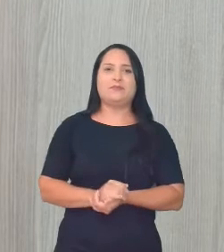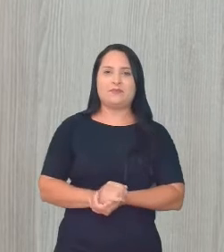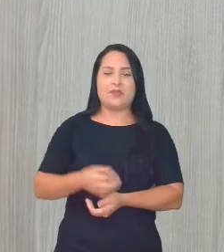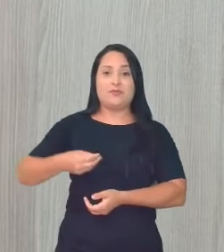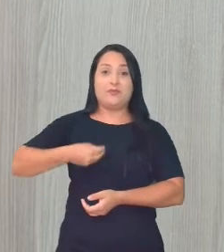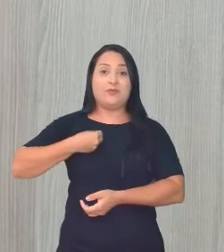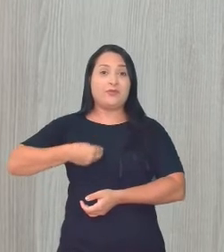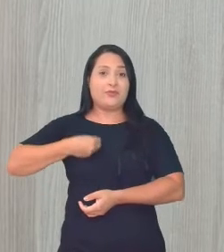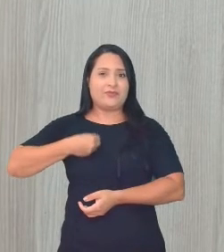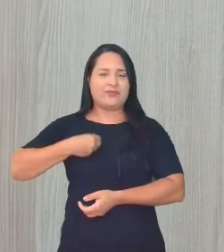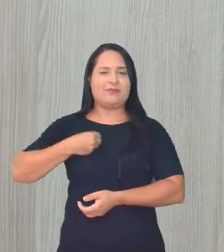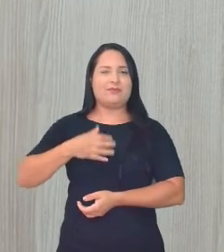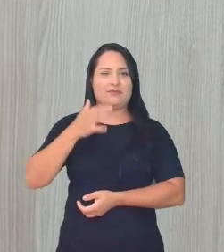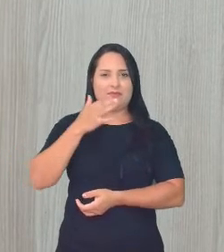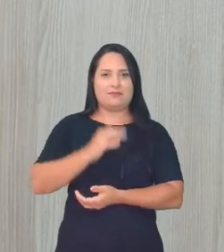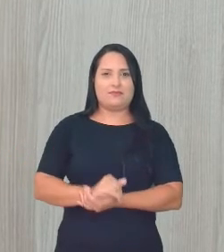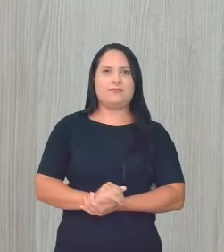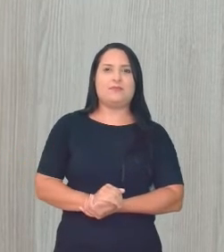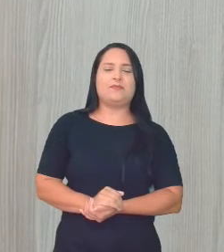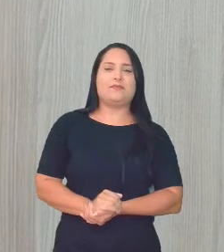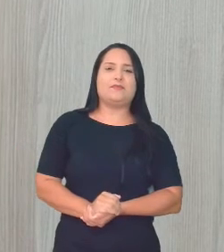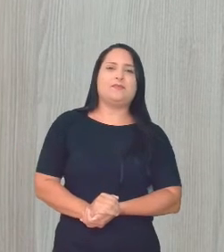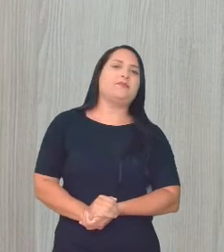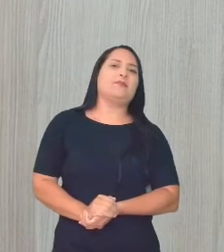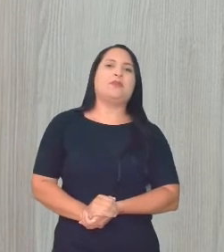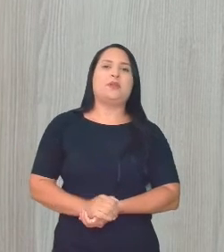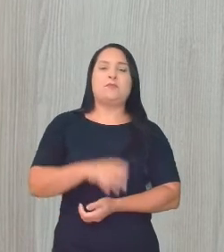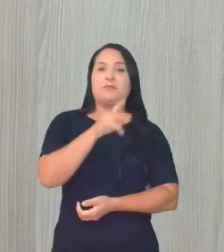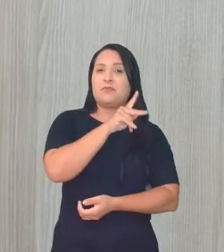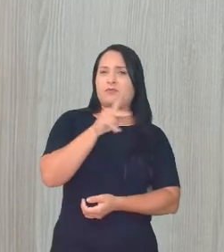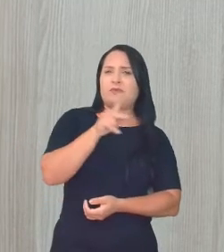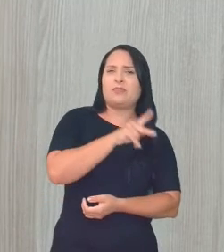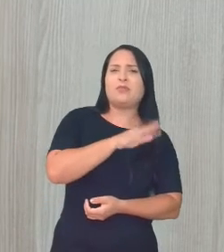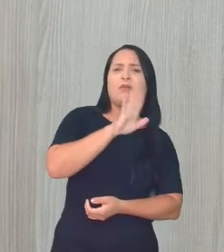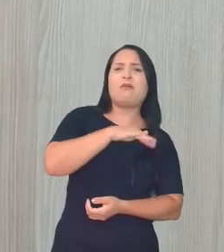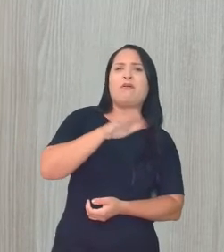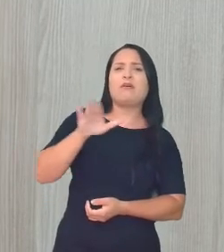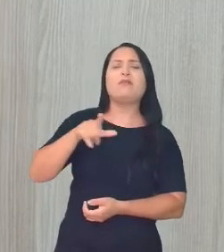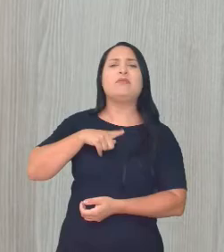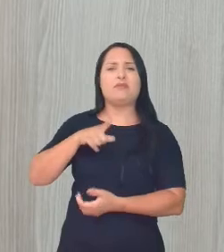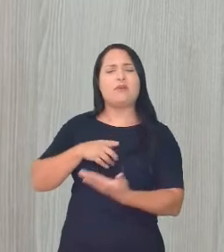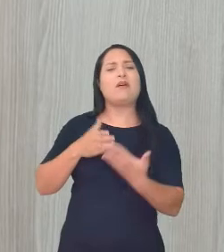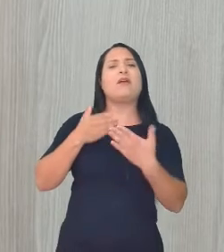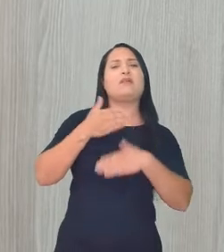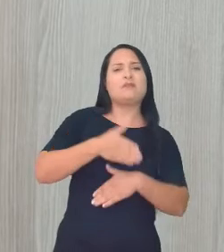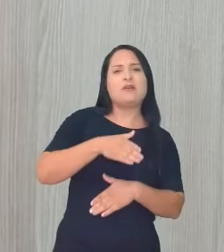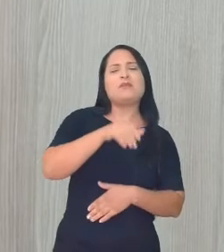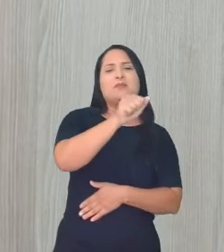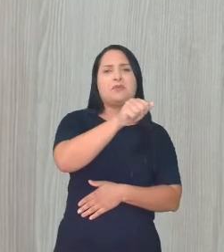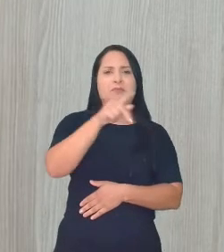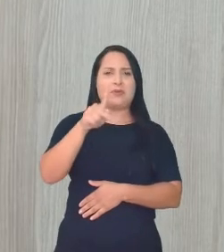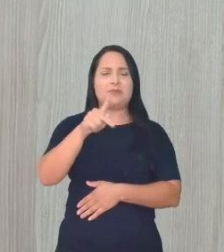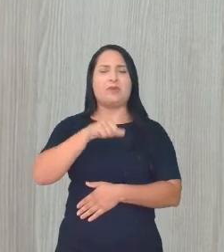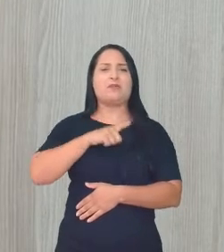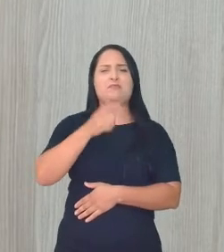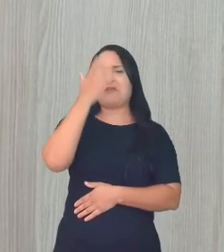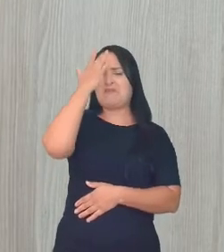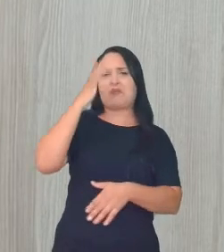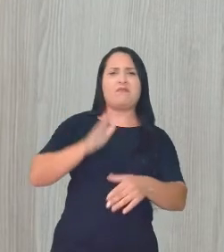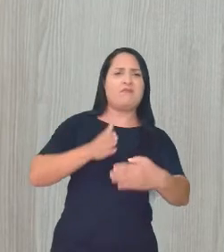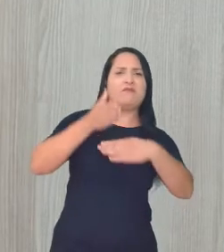ao vivo. Chegue junto. Professor, professora, você também tem acesso ao aplicativo, chegue lá, plataforma